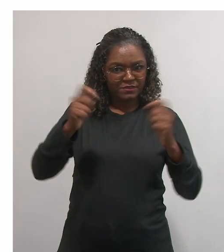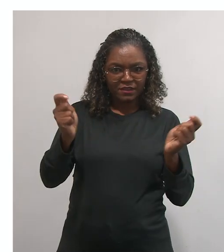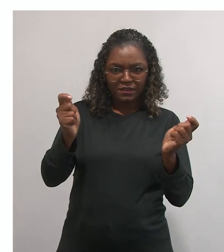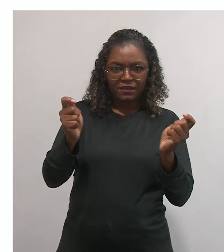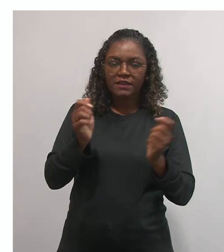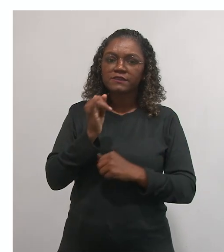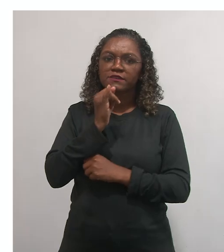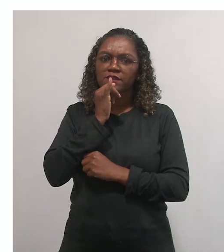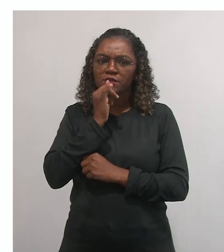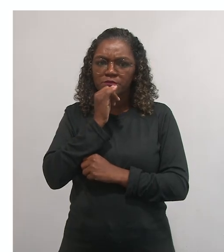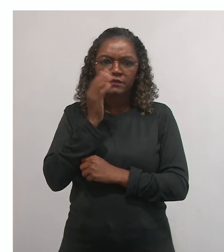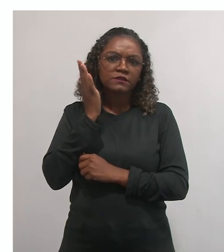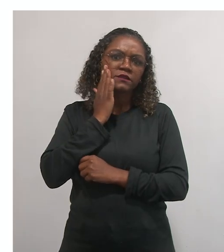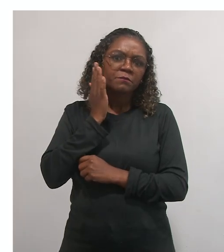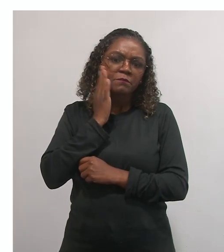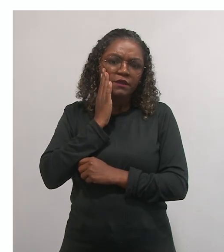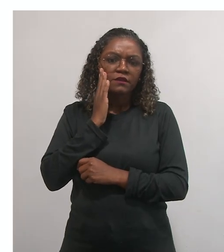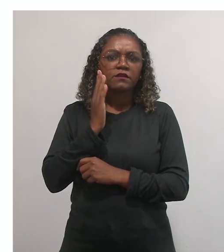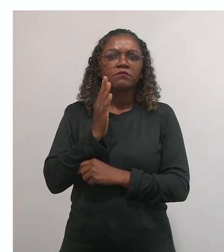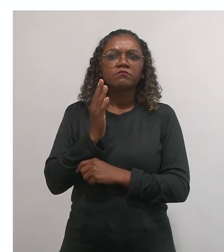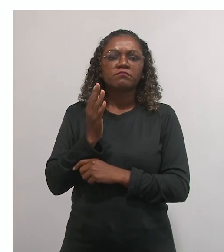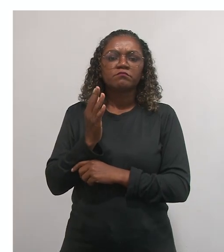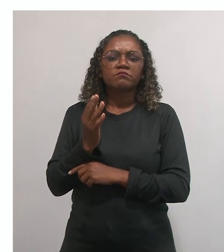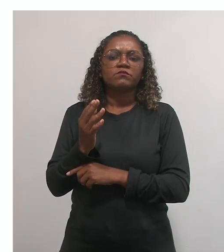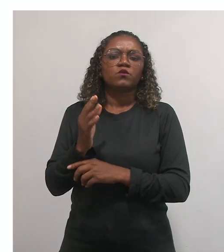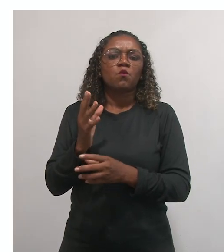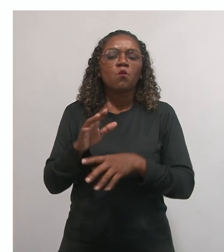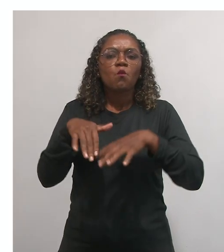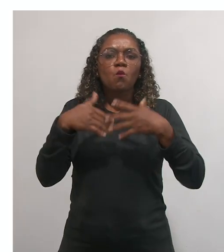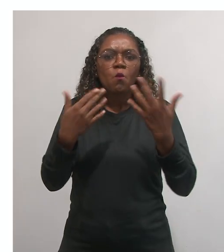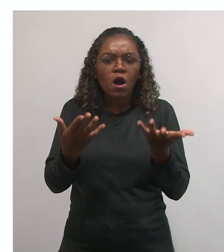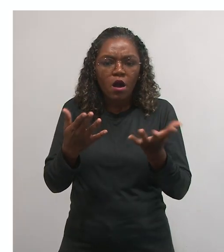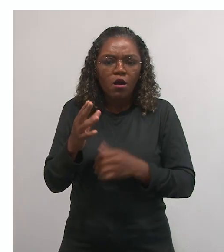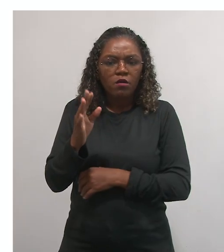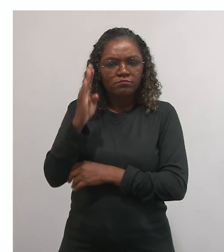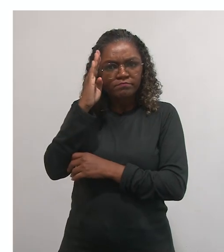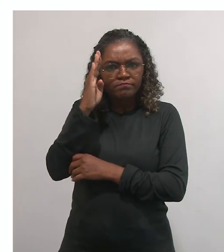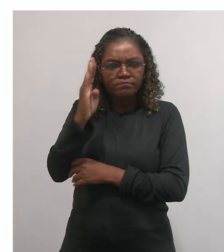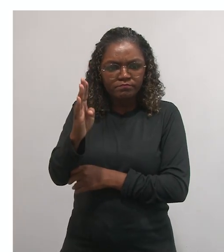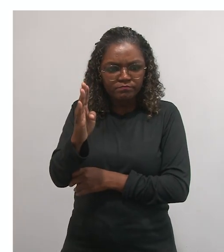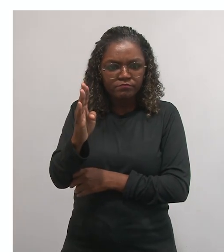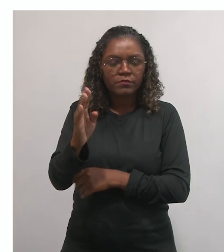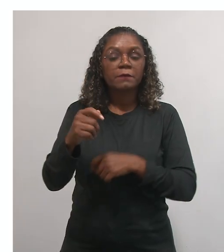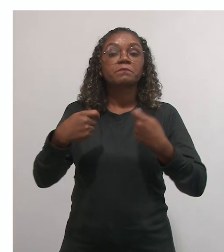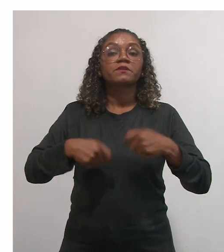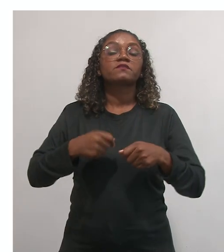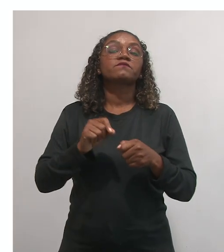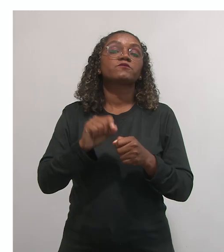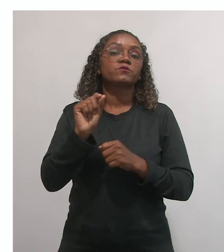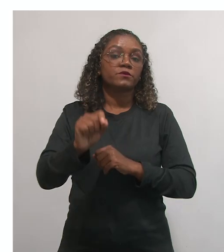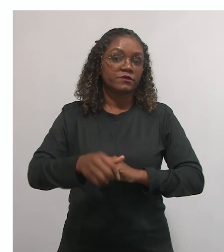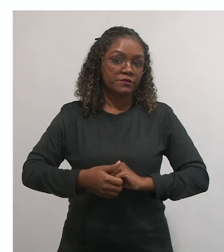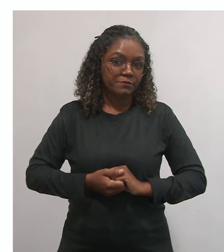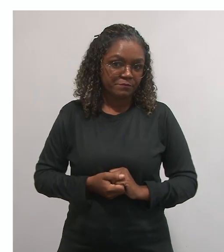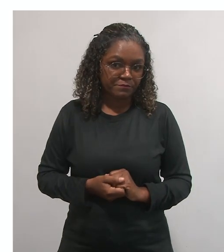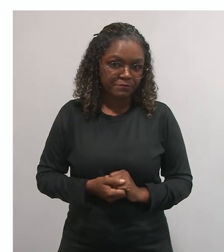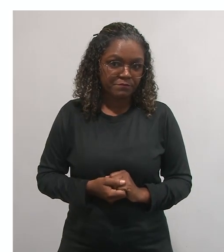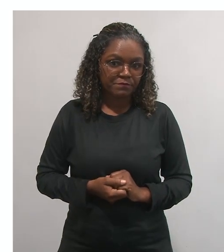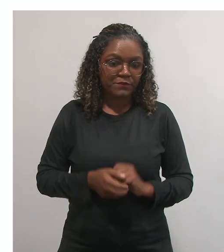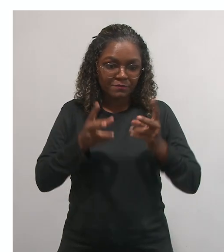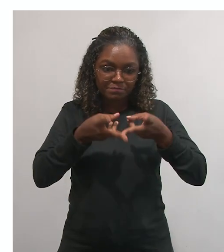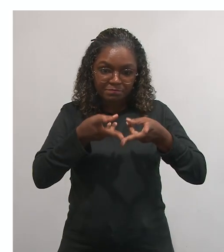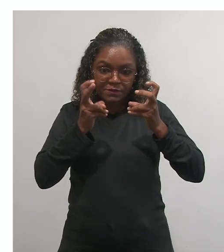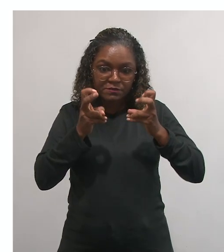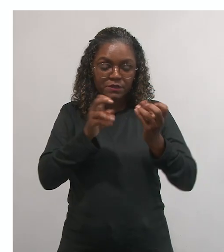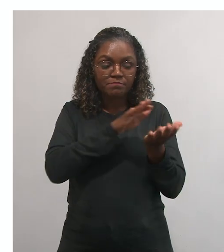possível mapear uma forma um critério menos arbitrário deveremos o quê Nós devemos fazer o